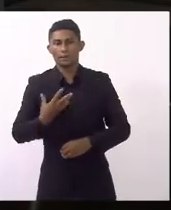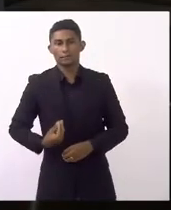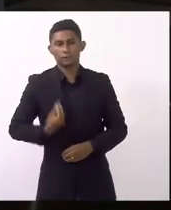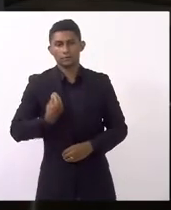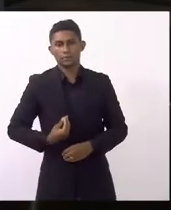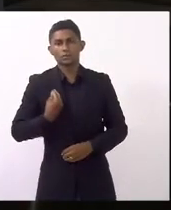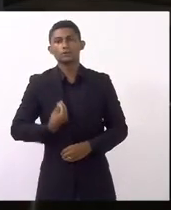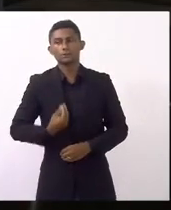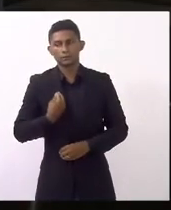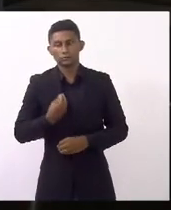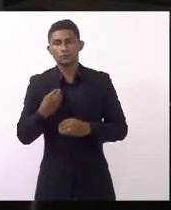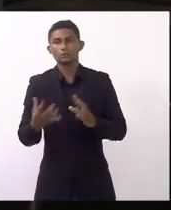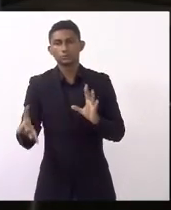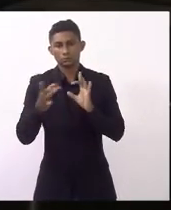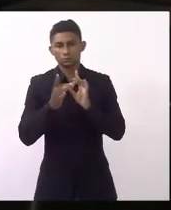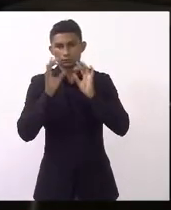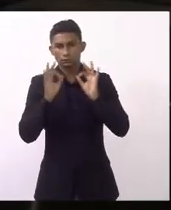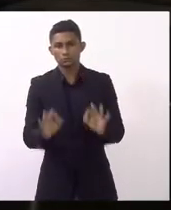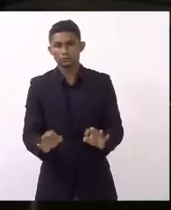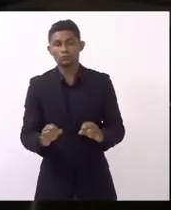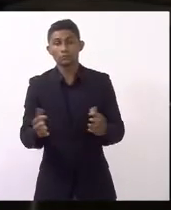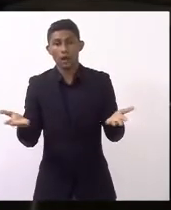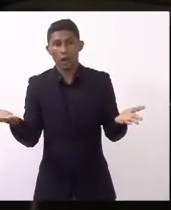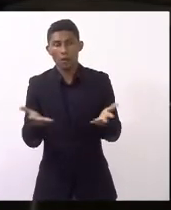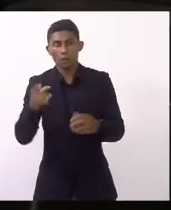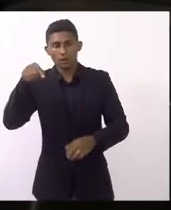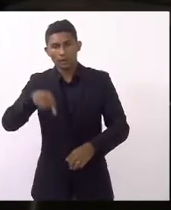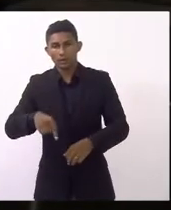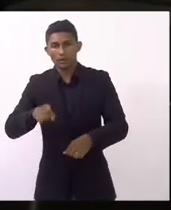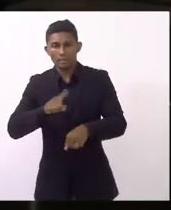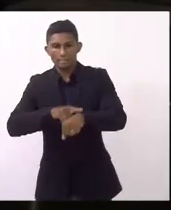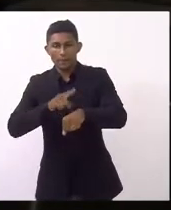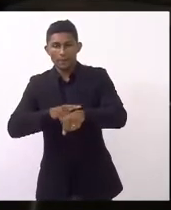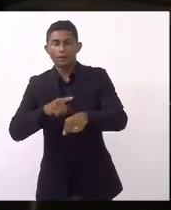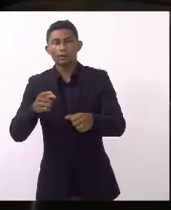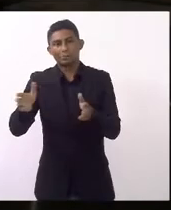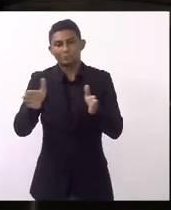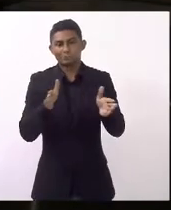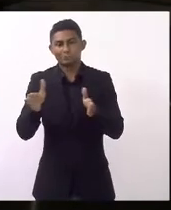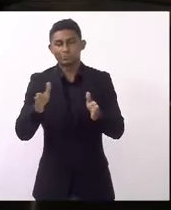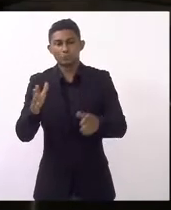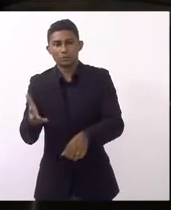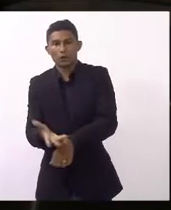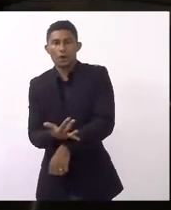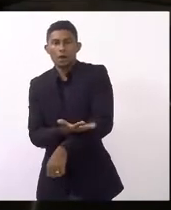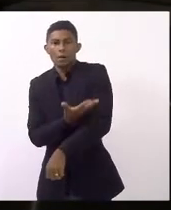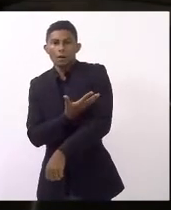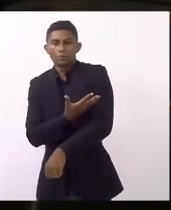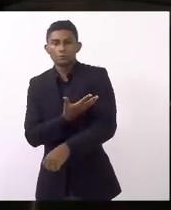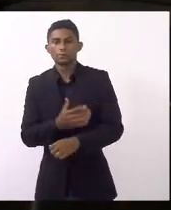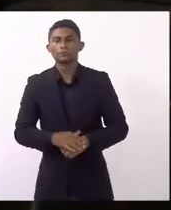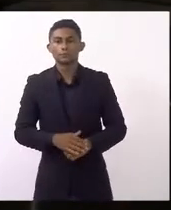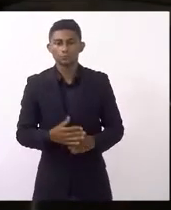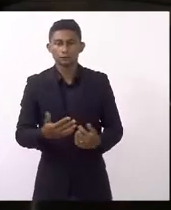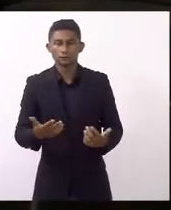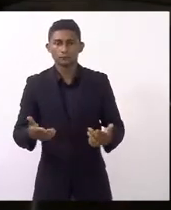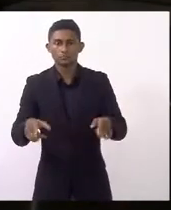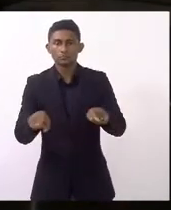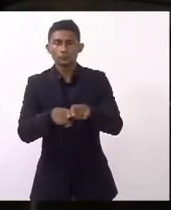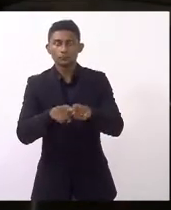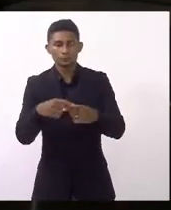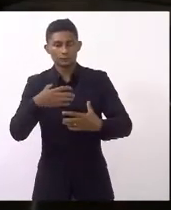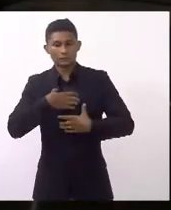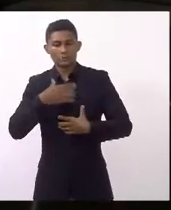compõem a minha vida como todo é um momento de extrema emoção para mim mas de extrema sentido de